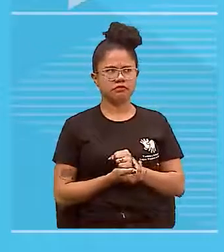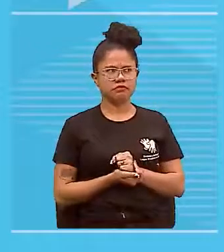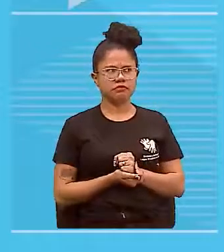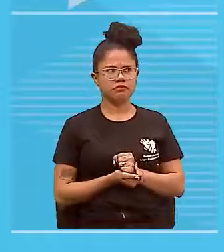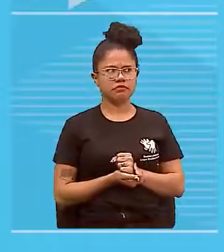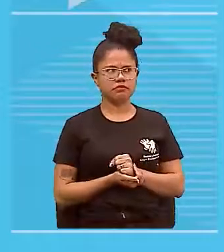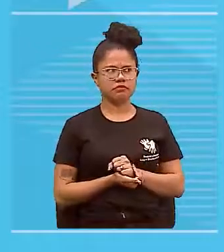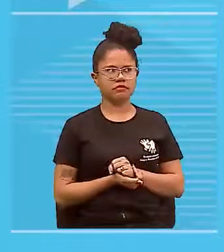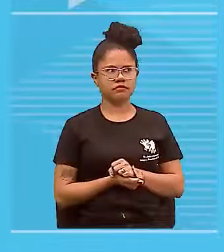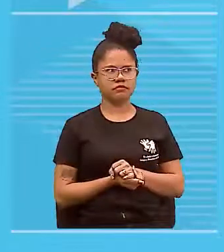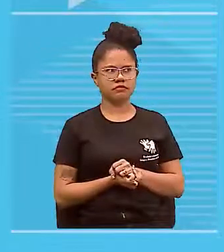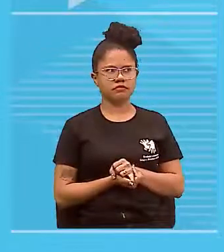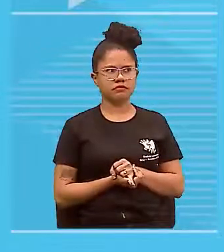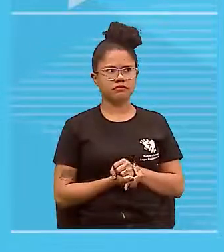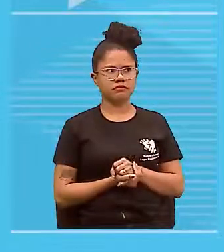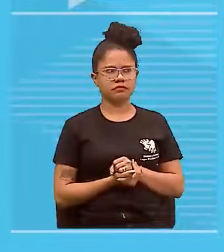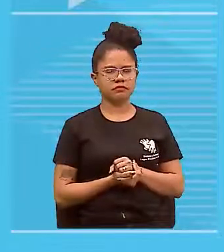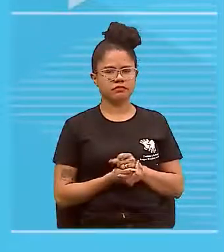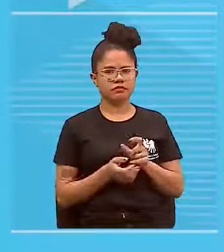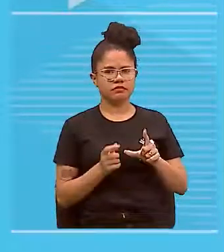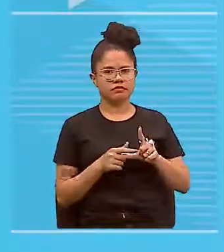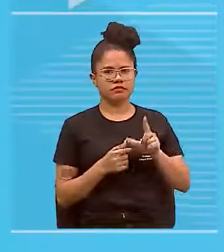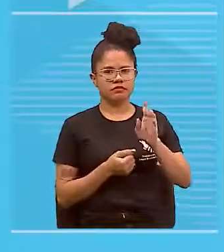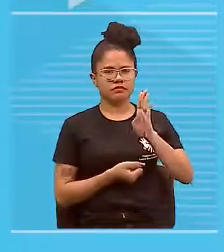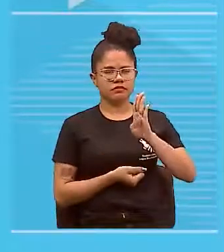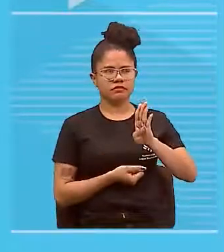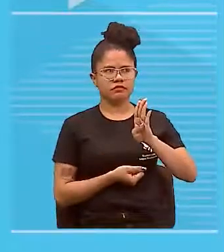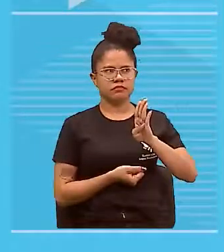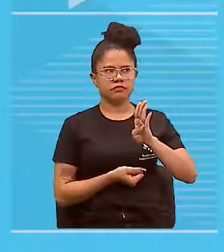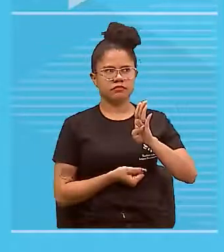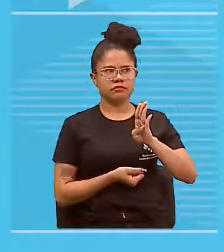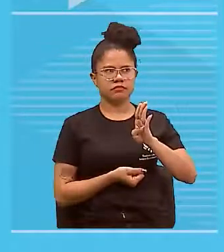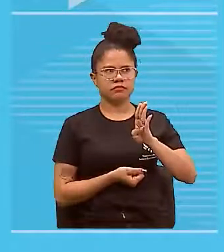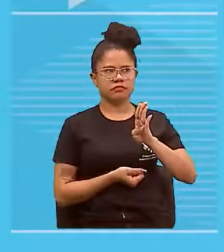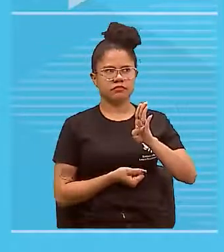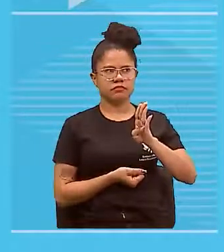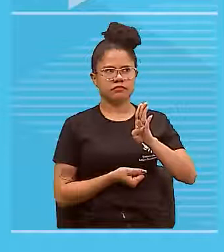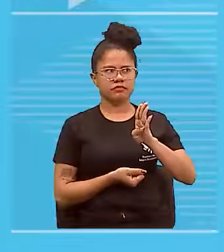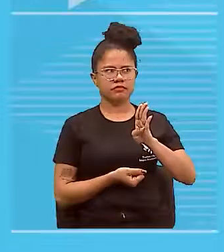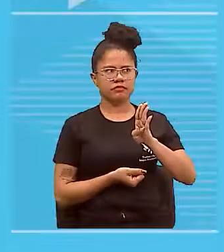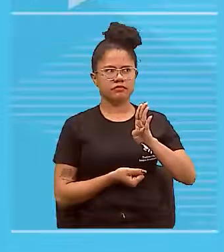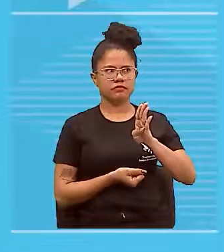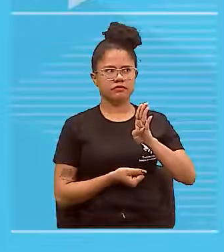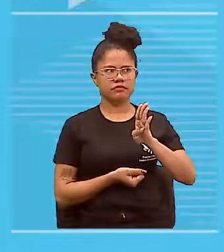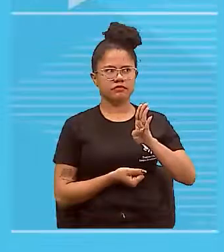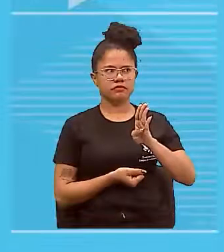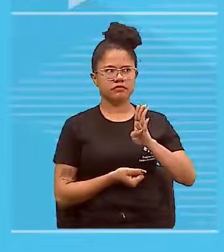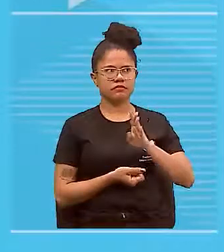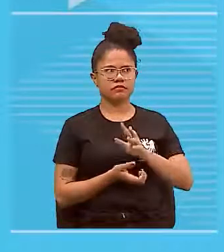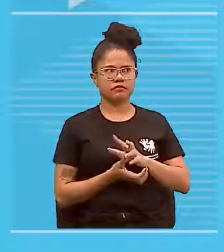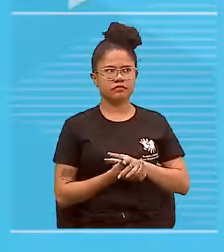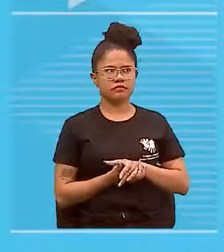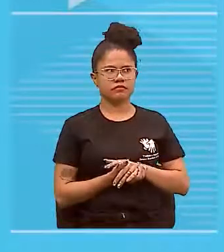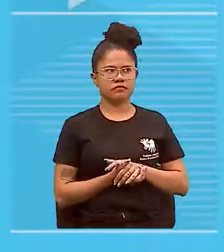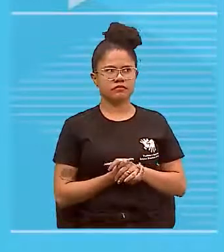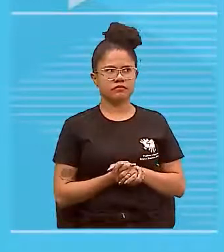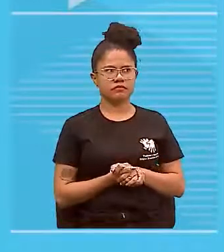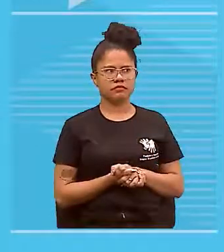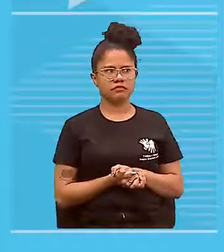a ideia de que o uso exagerado da tecnologia embota as funções no cérebro